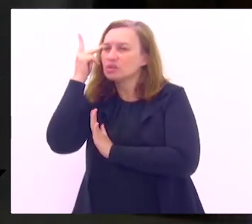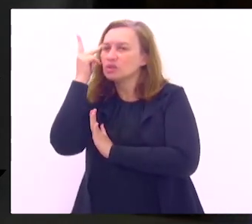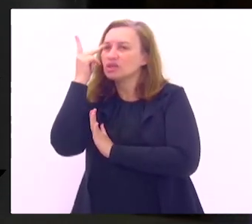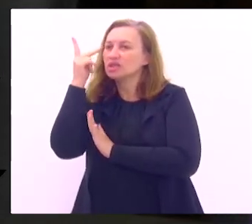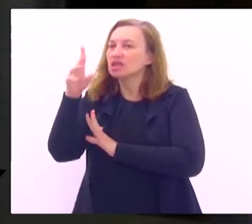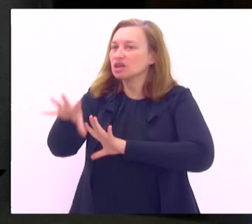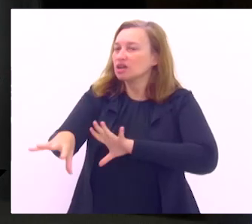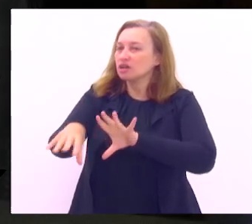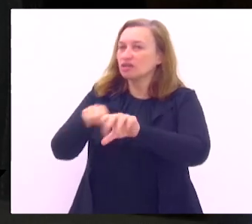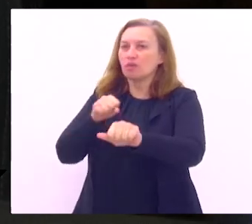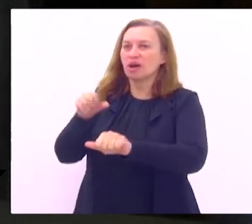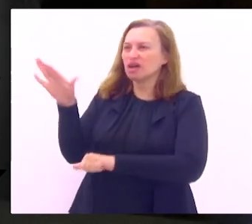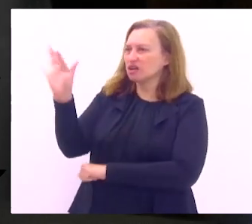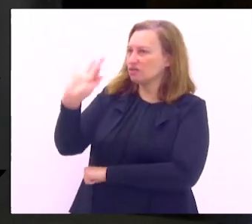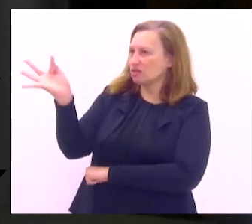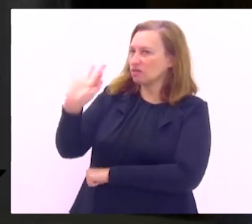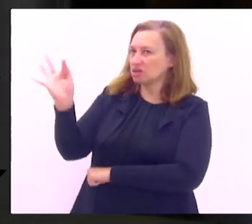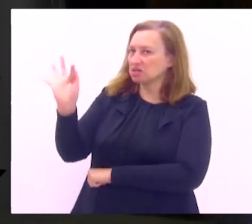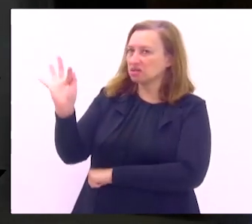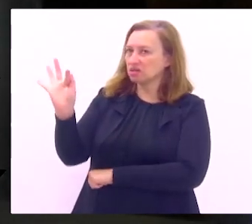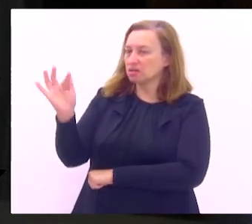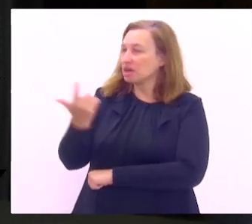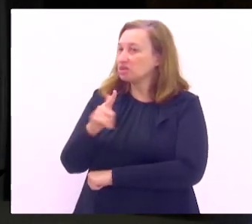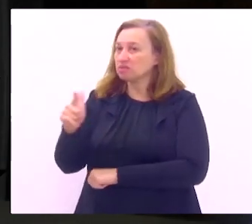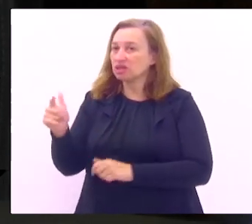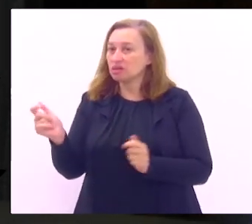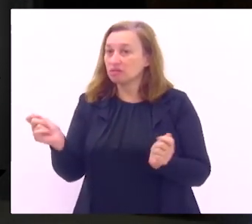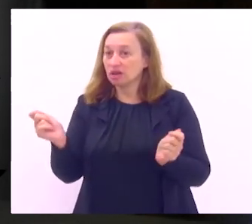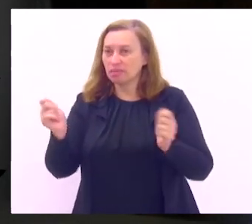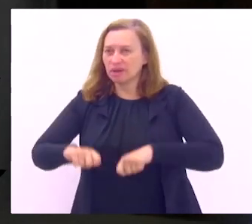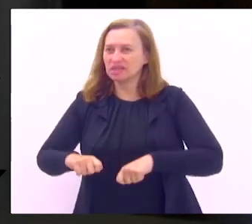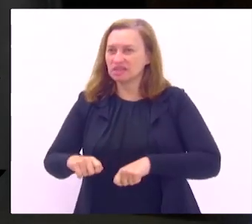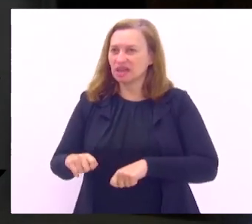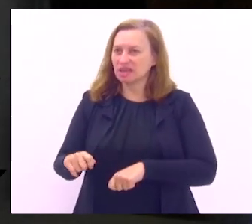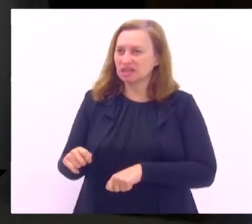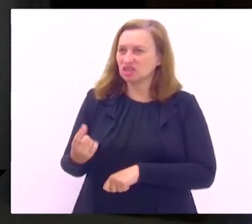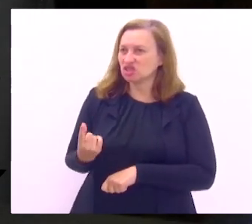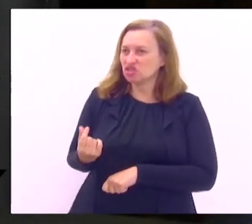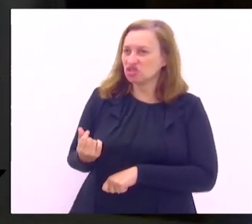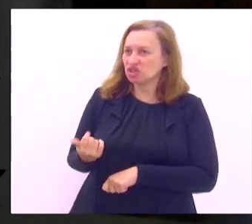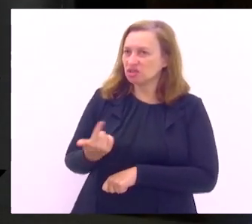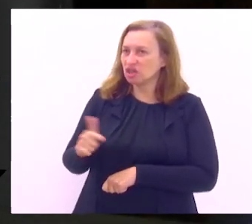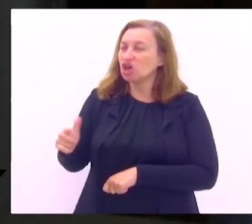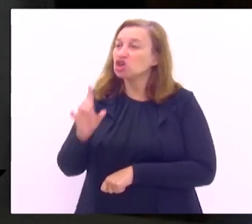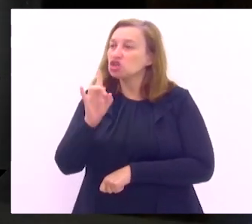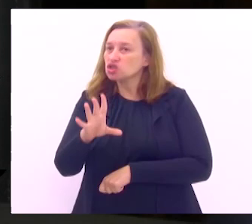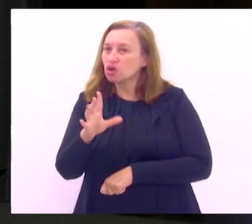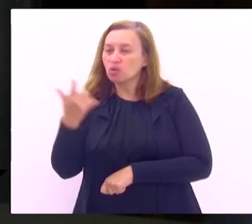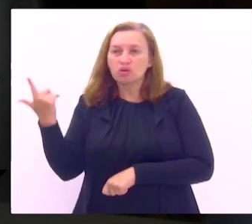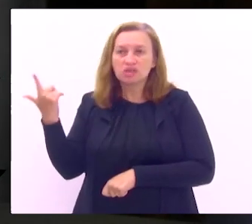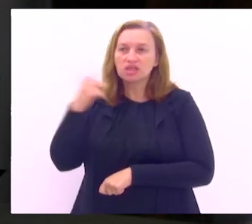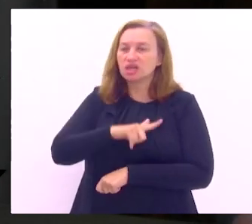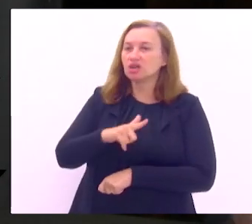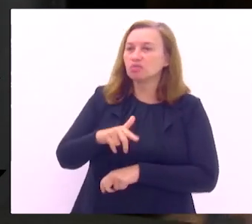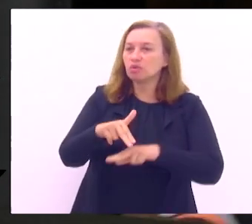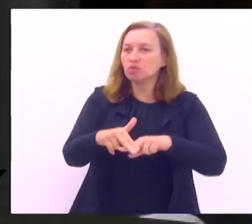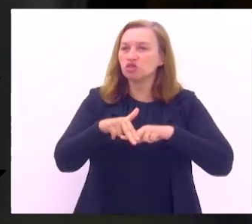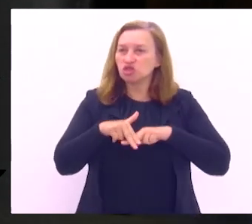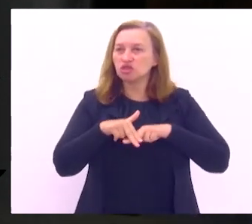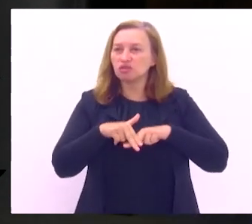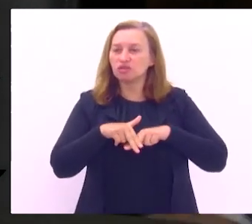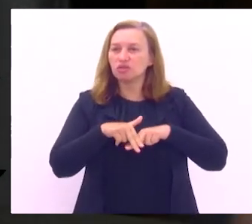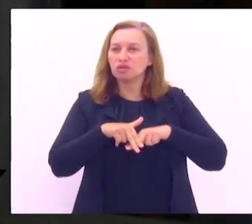faculdades sem ter capacidade de fazer e só fizeram por causa do atletismo, praticamente todas vão levantar as mãos.